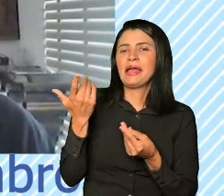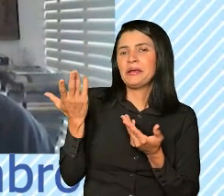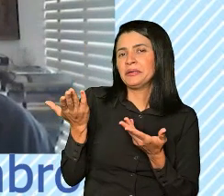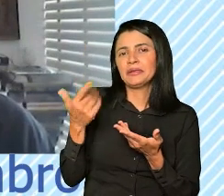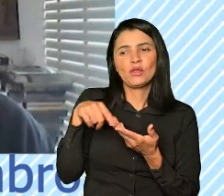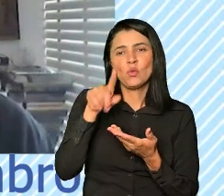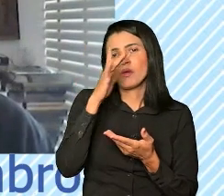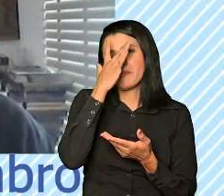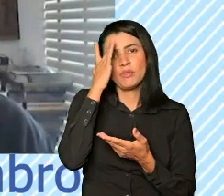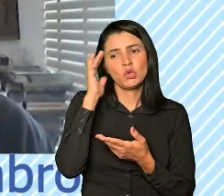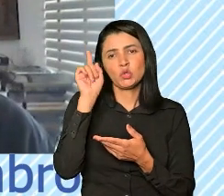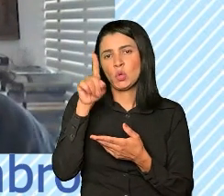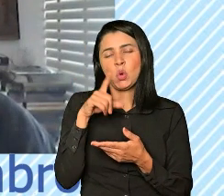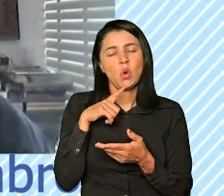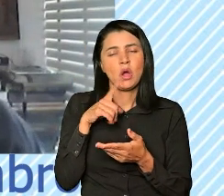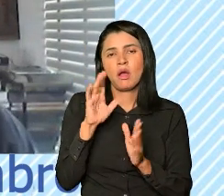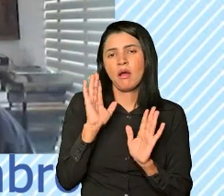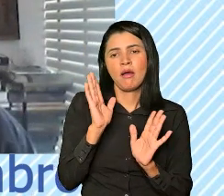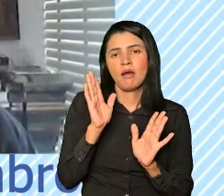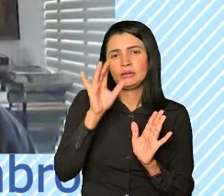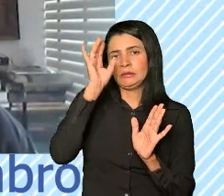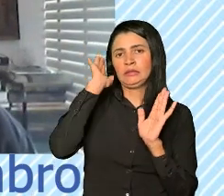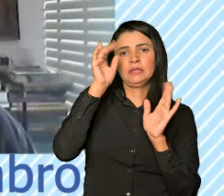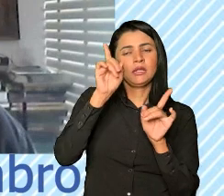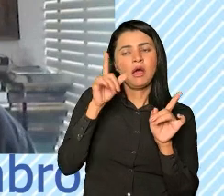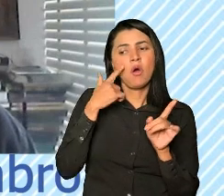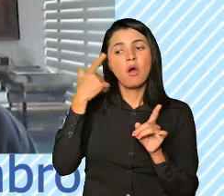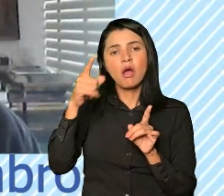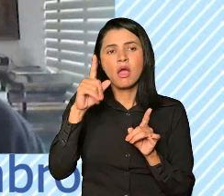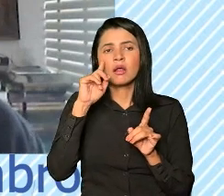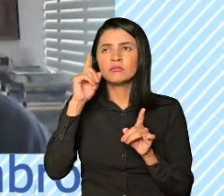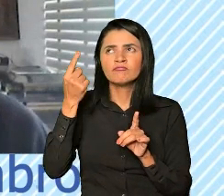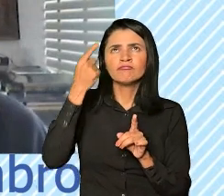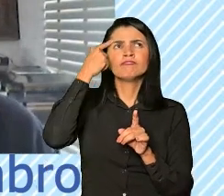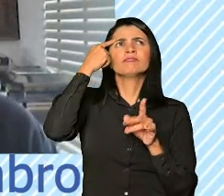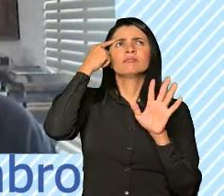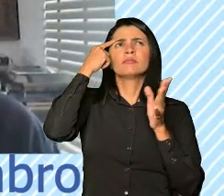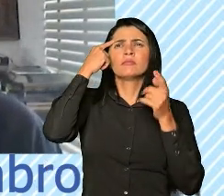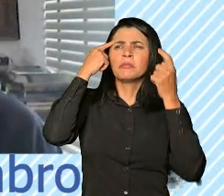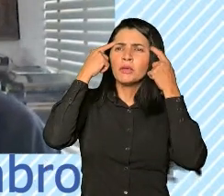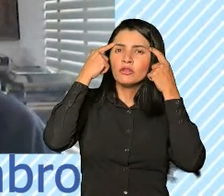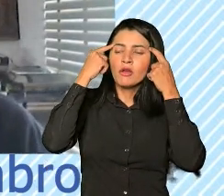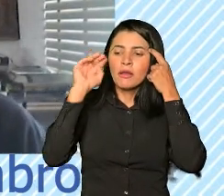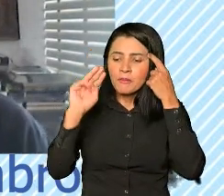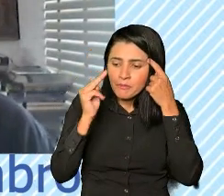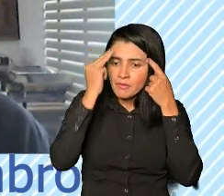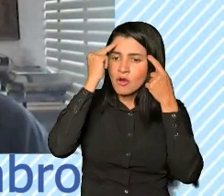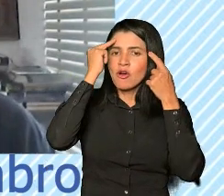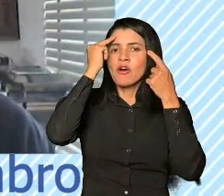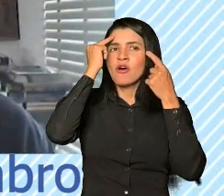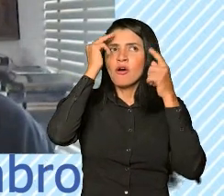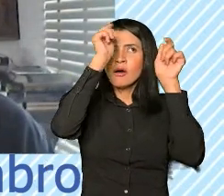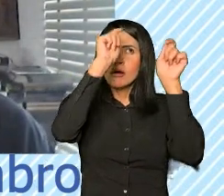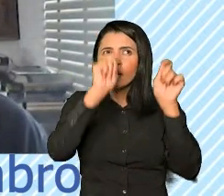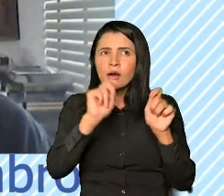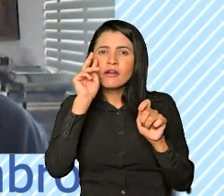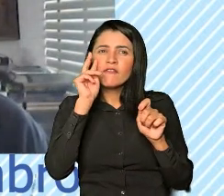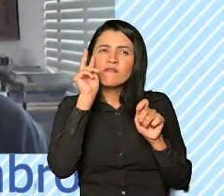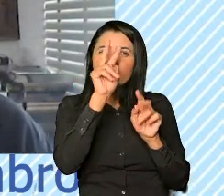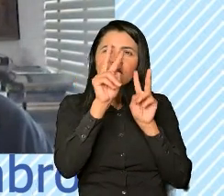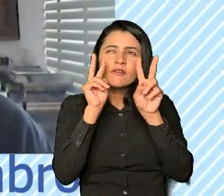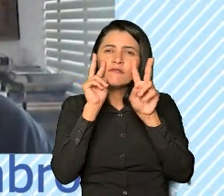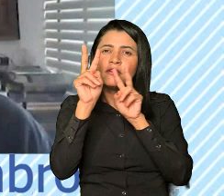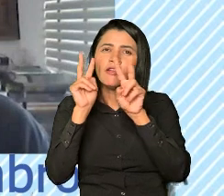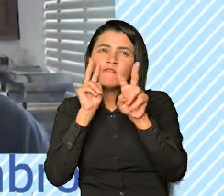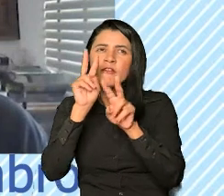não é que a pessoa seja ignorante, ela simplesmente não pensou naquilo, vê a memória e vê os monumentos como algo,